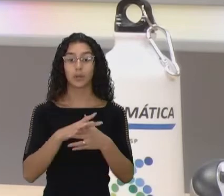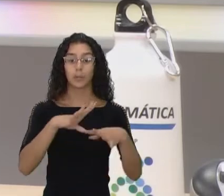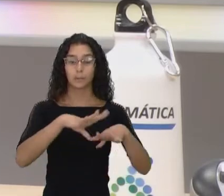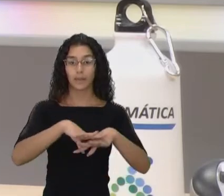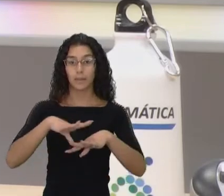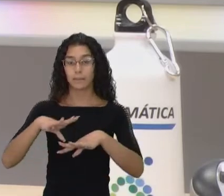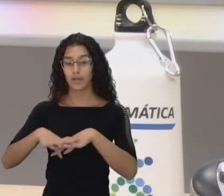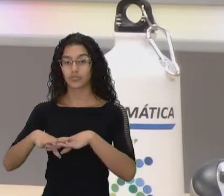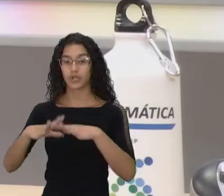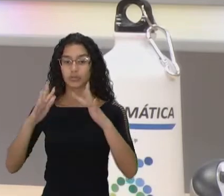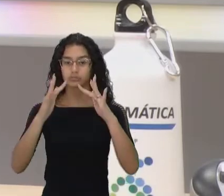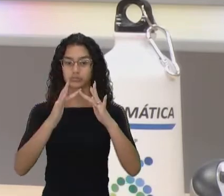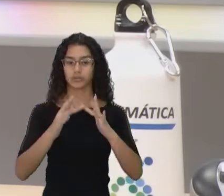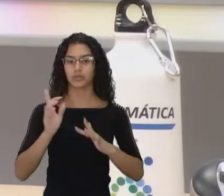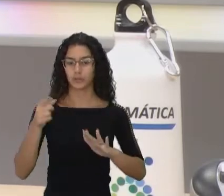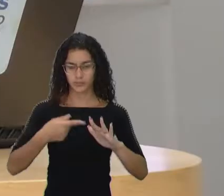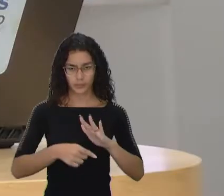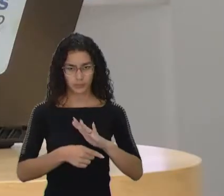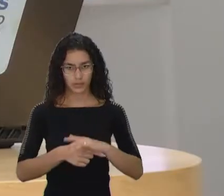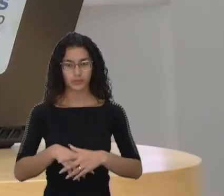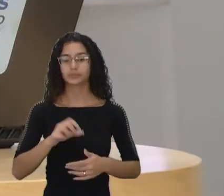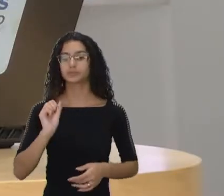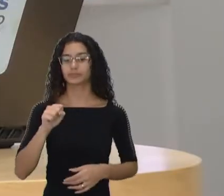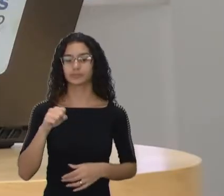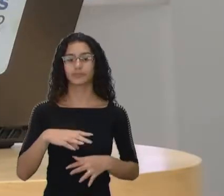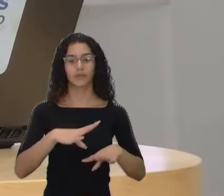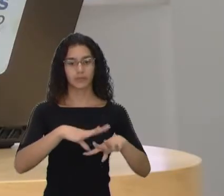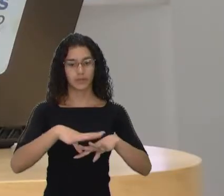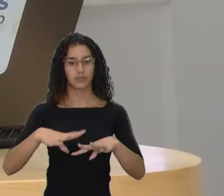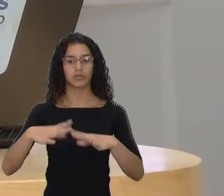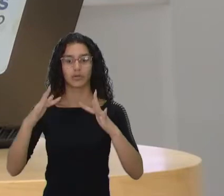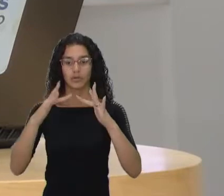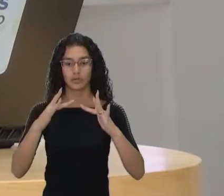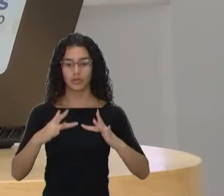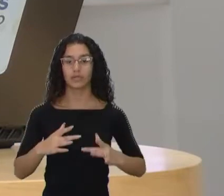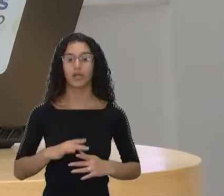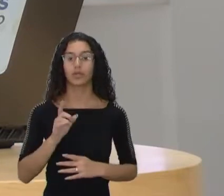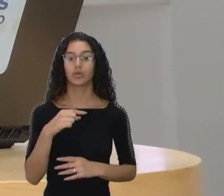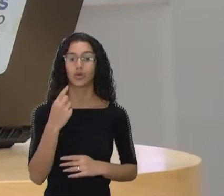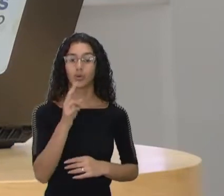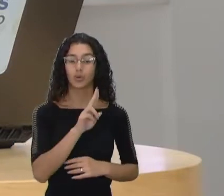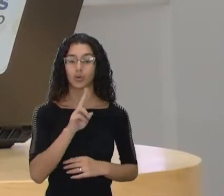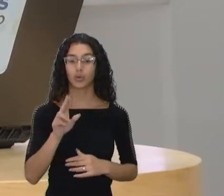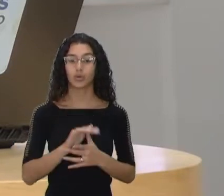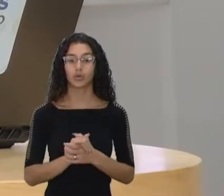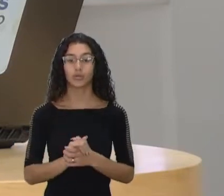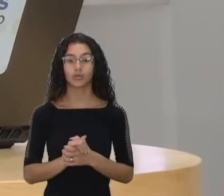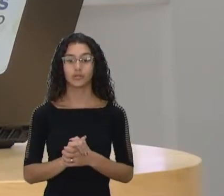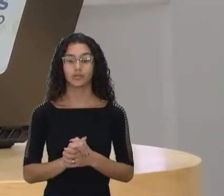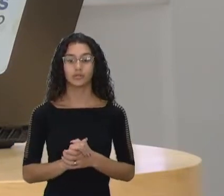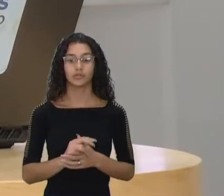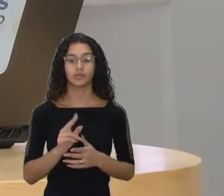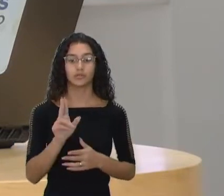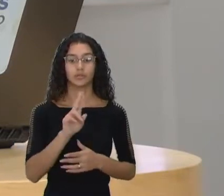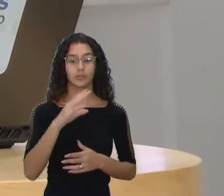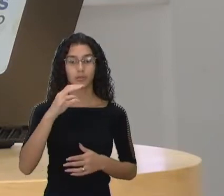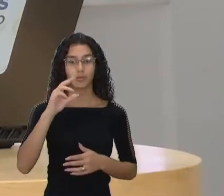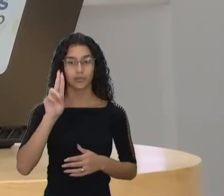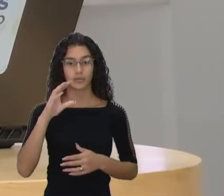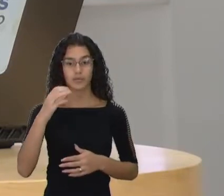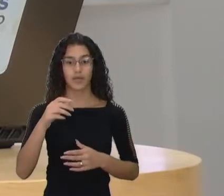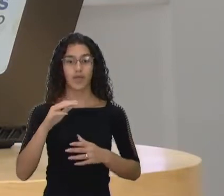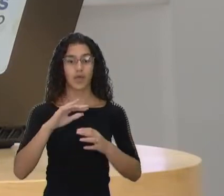matemática conectada, né? Esse é o aprofundamento? Esse é o aprofundamento, matemática conectada. O nome da UC, o nome da UC é Educação